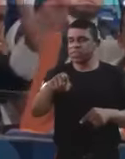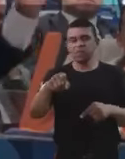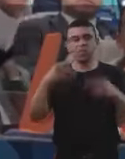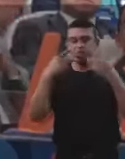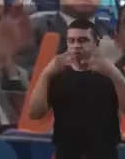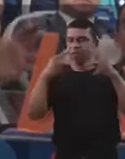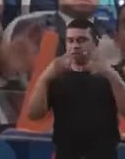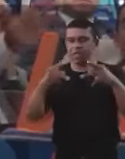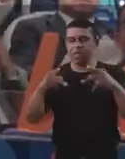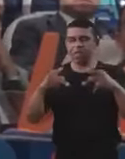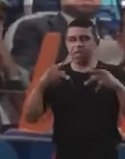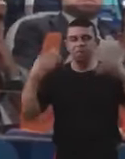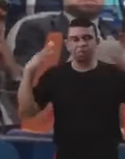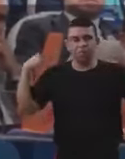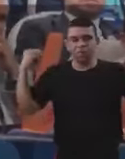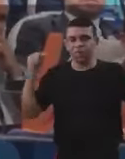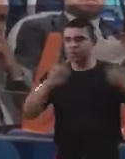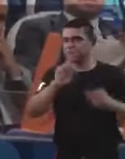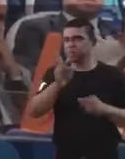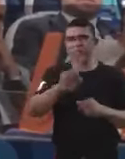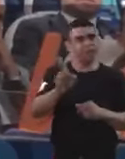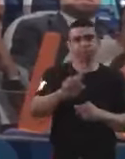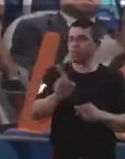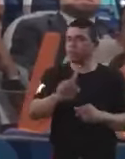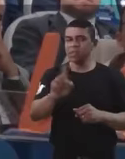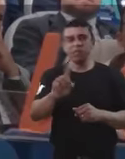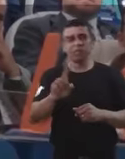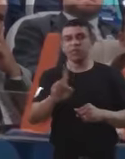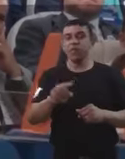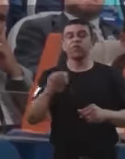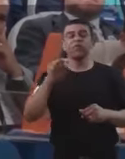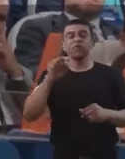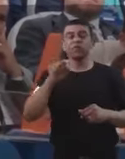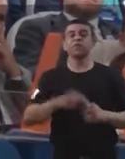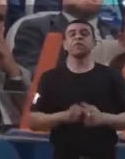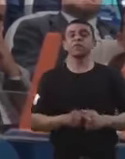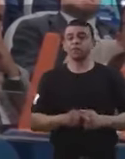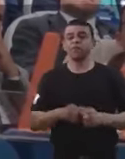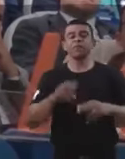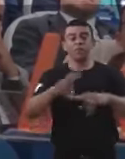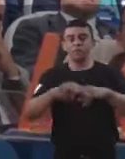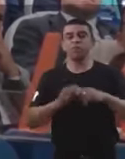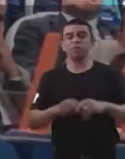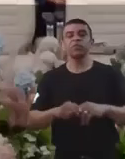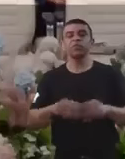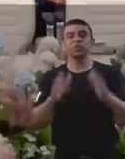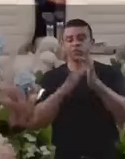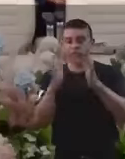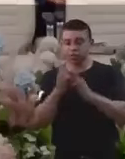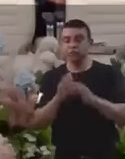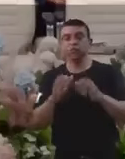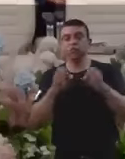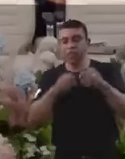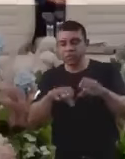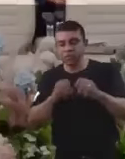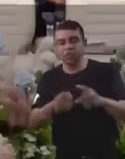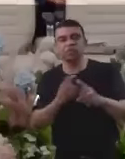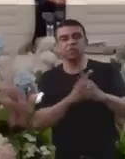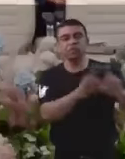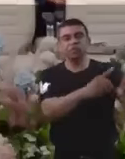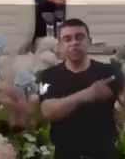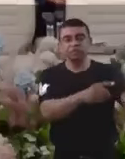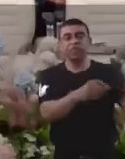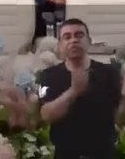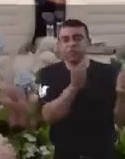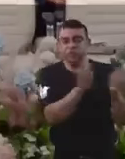anjo. Jesus está discipulando os discípulos na frente da multidão para que eles se sintam responsabilizados.